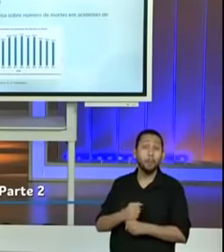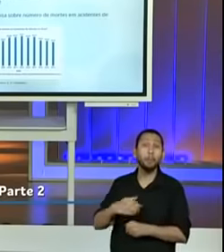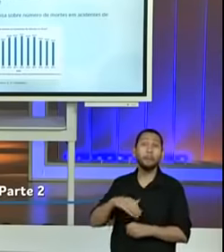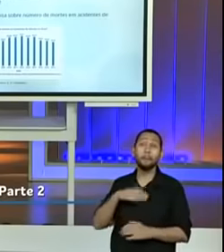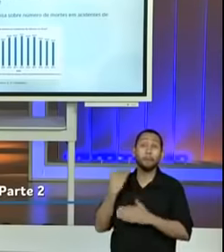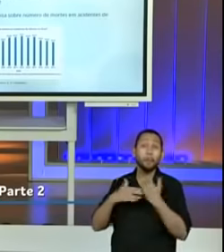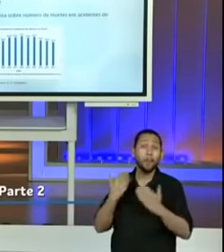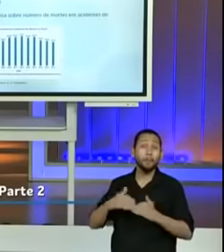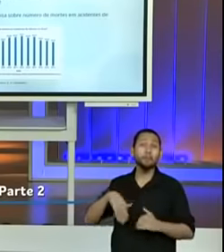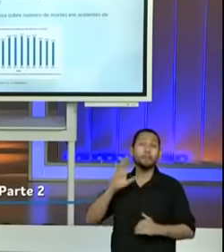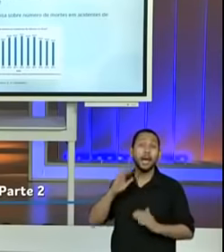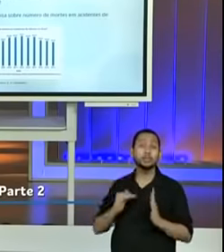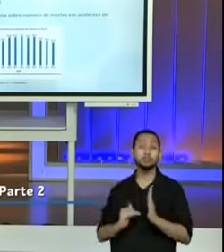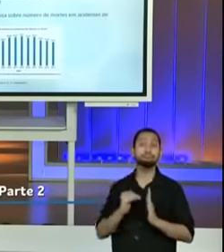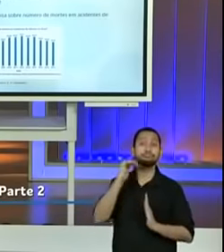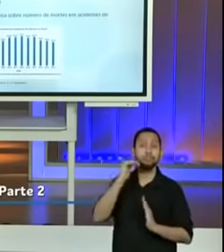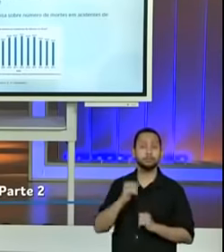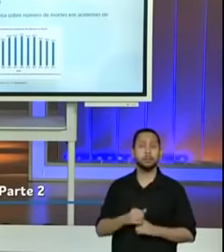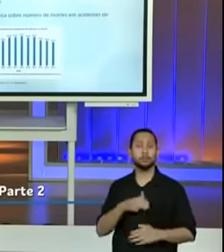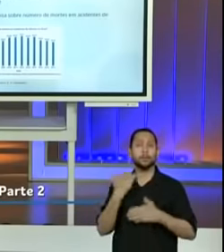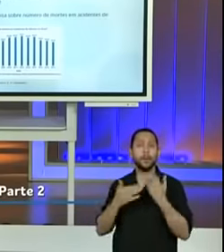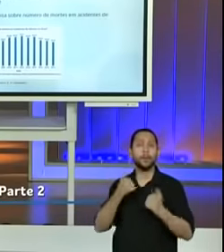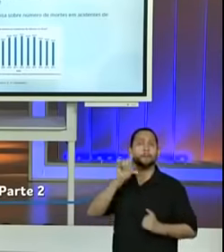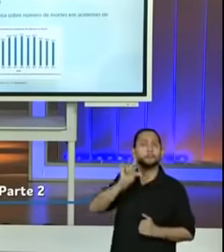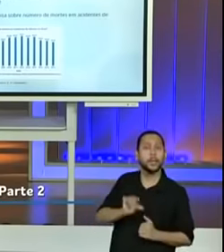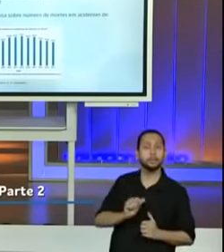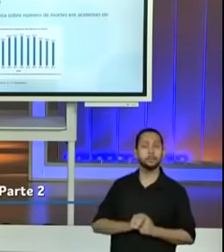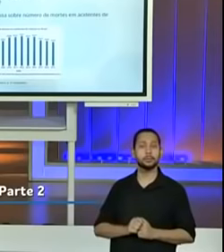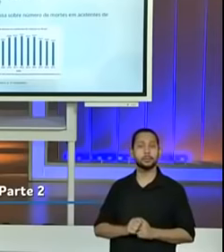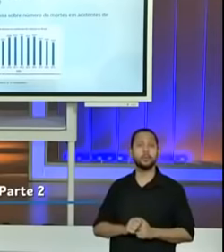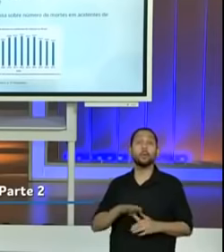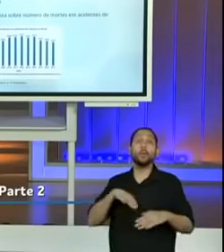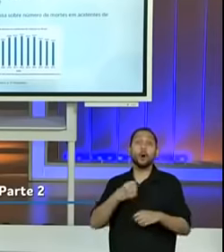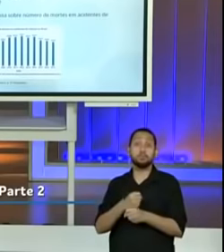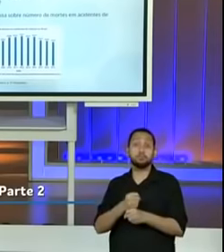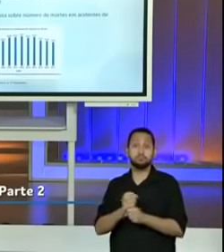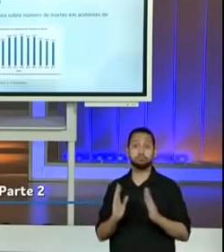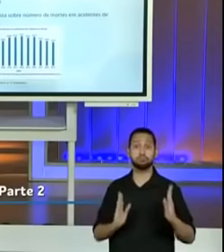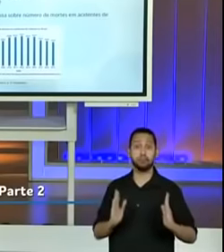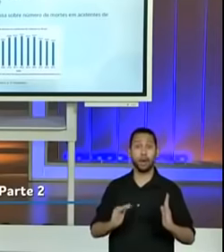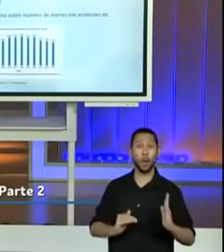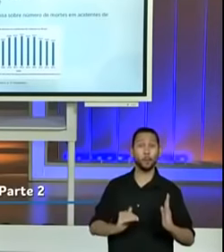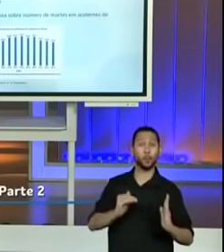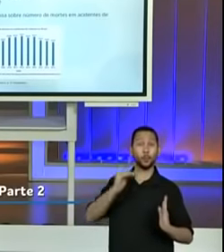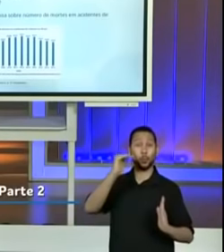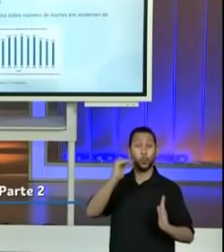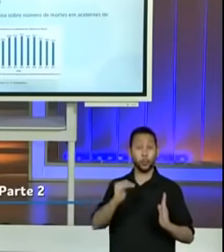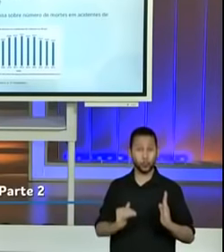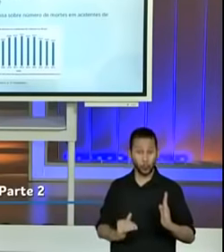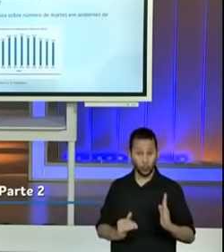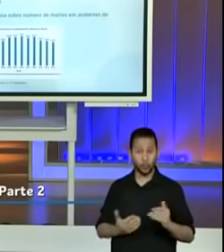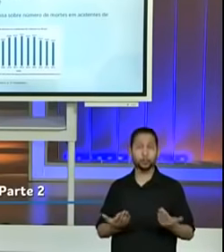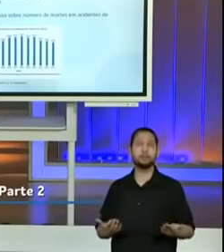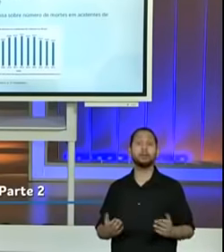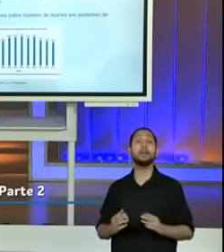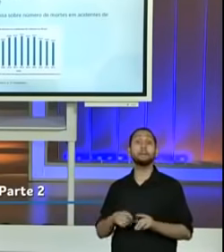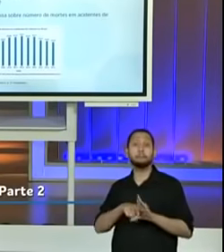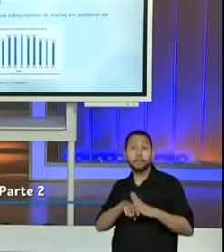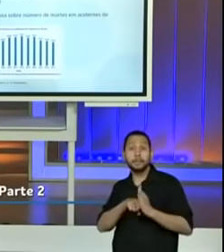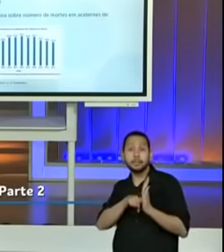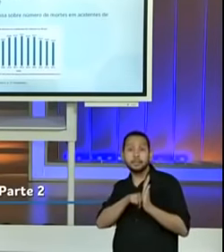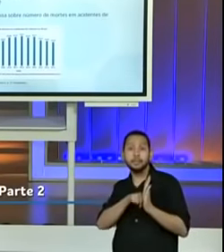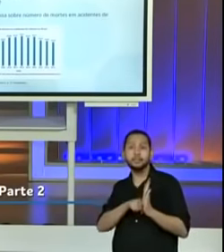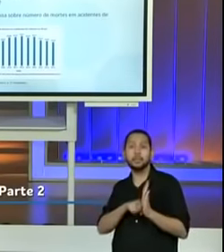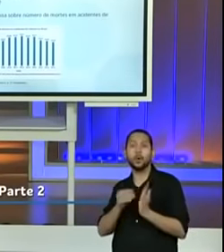qual foi o ano que teve o menor, qual foi o período que teve um aumento, qual período compreende essa